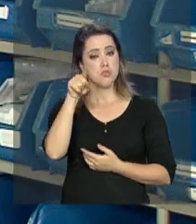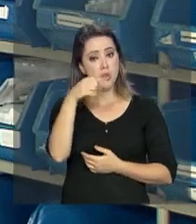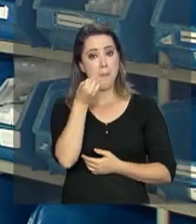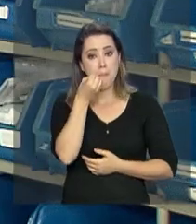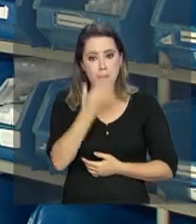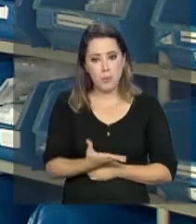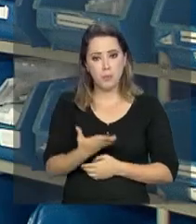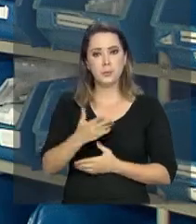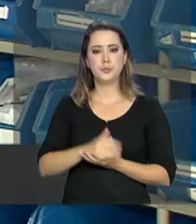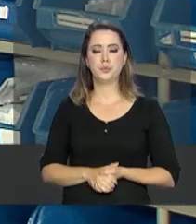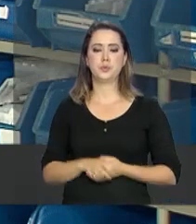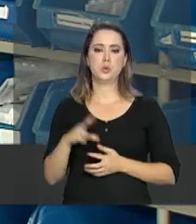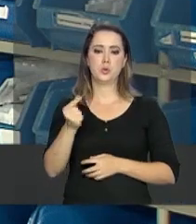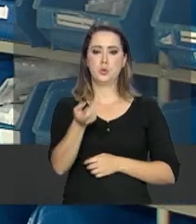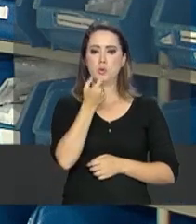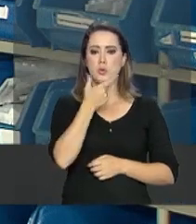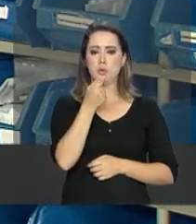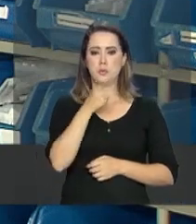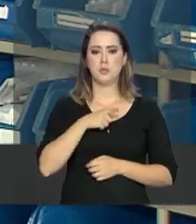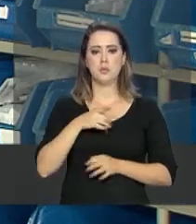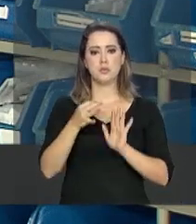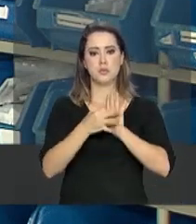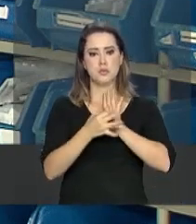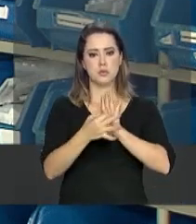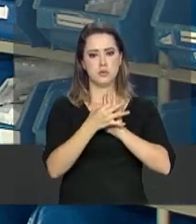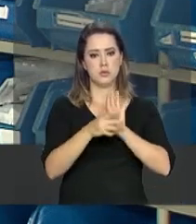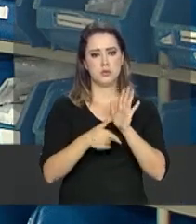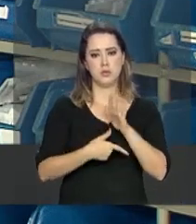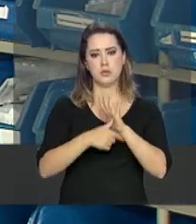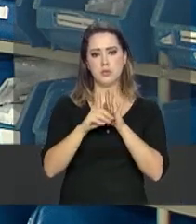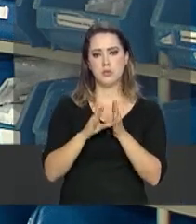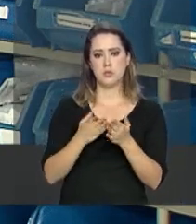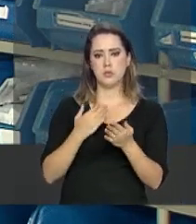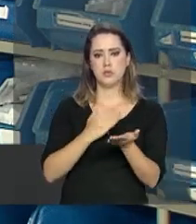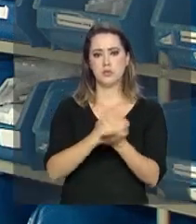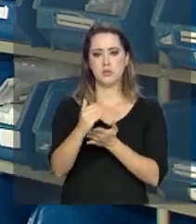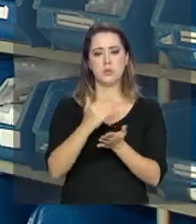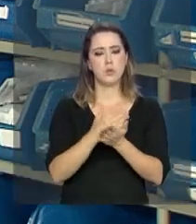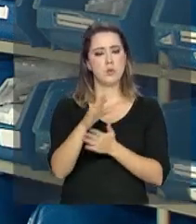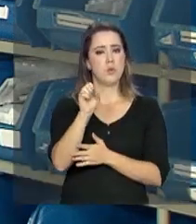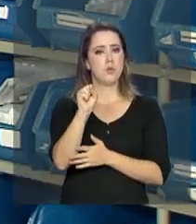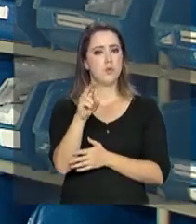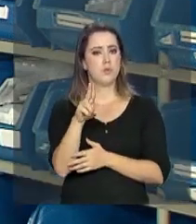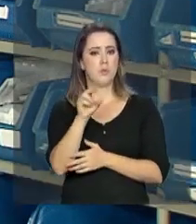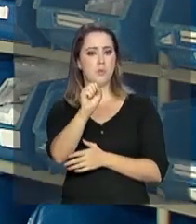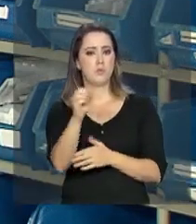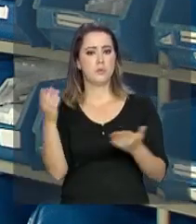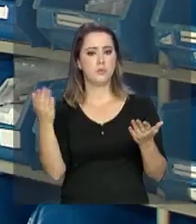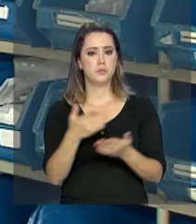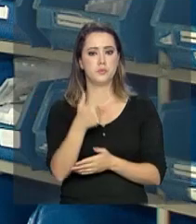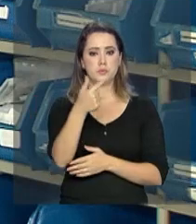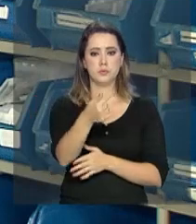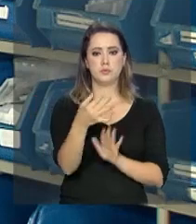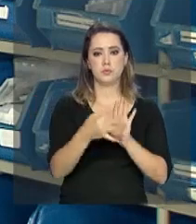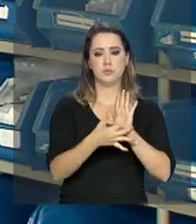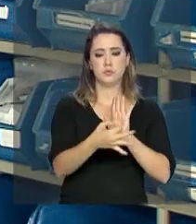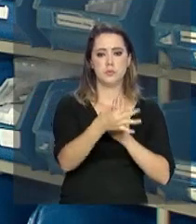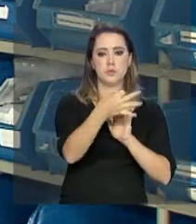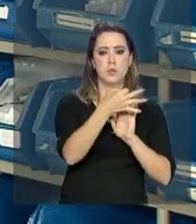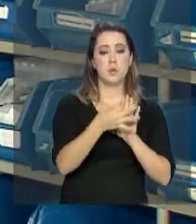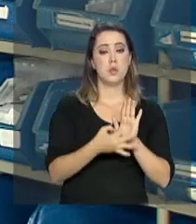todo medicamento passa por uma consulta pública antes de ser incorporado pelo sus atualmente as sete consultas em